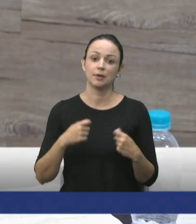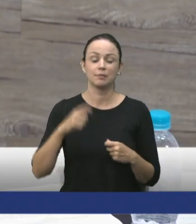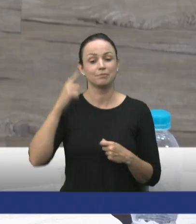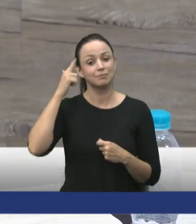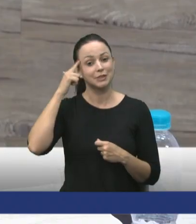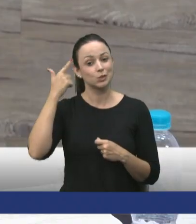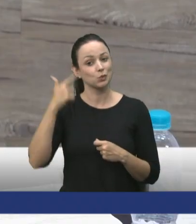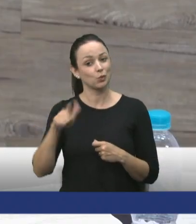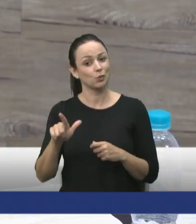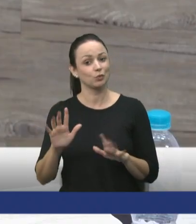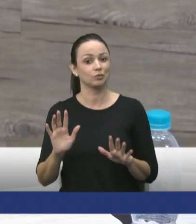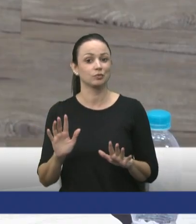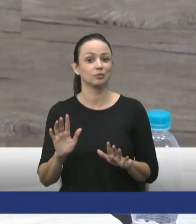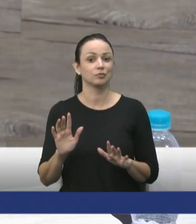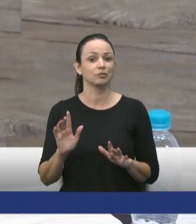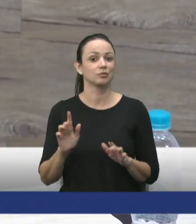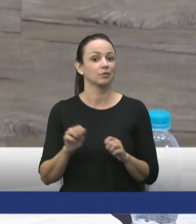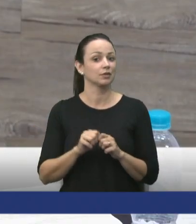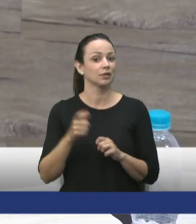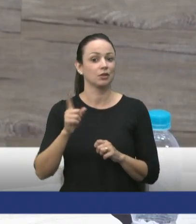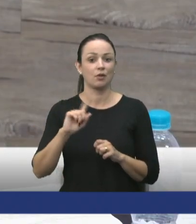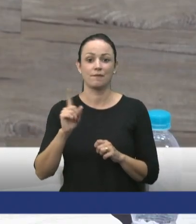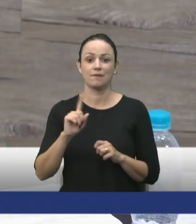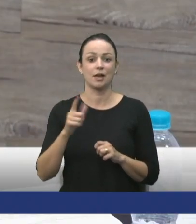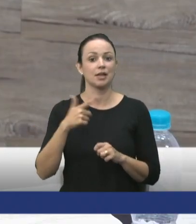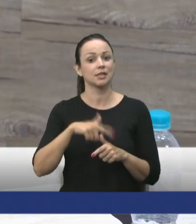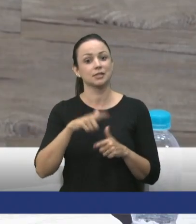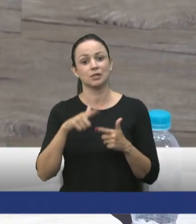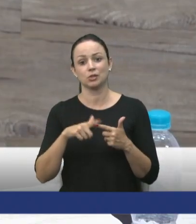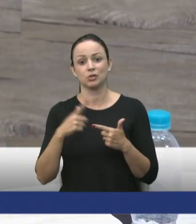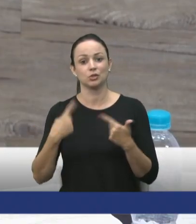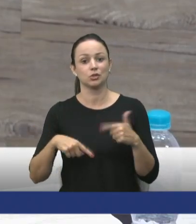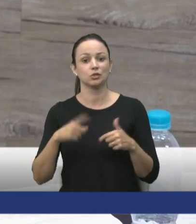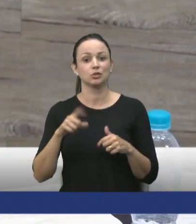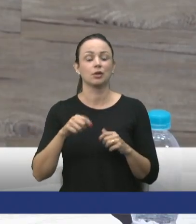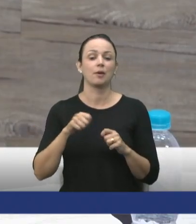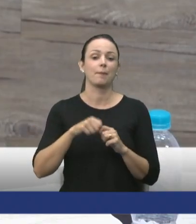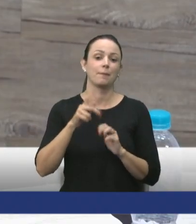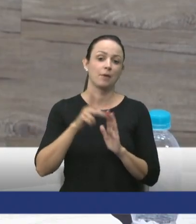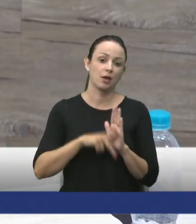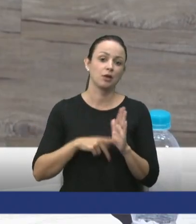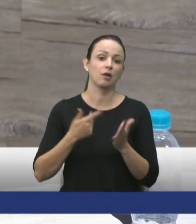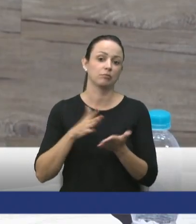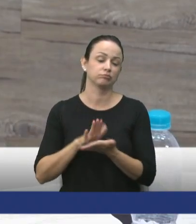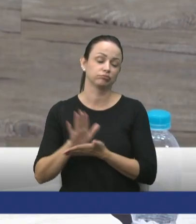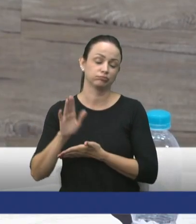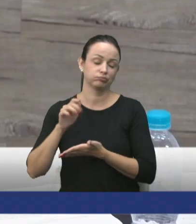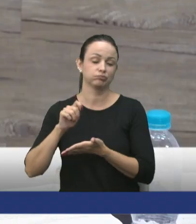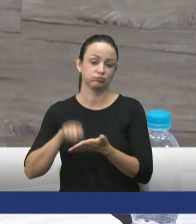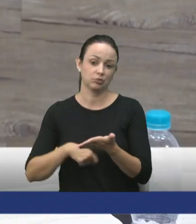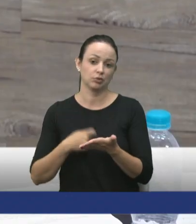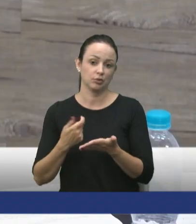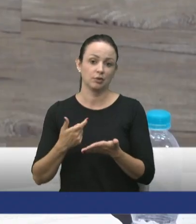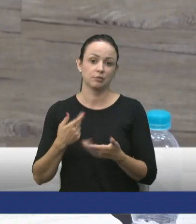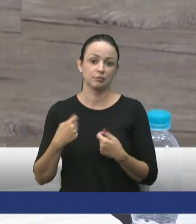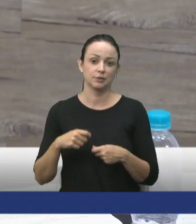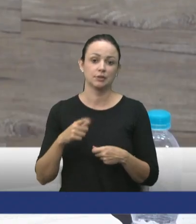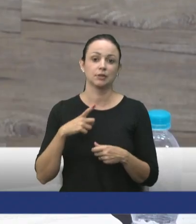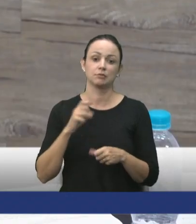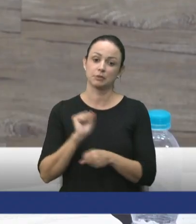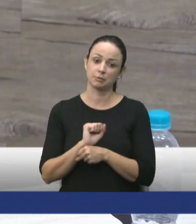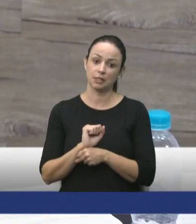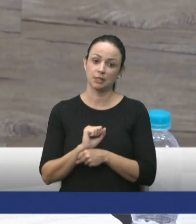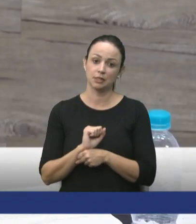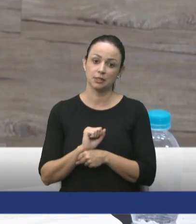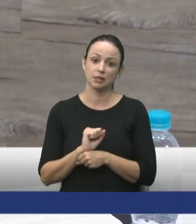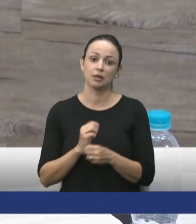o que nós fizemos, então não vai para a segunda discussão, porque senão aí o projeto é promulgado e aí passa a valer. Então, nós seguramos